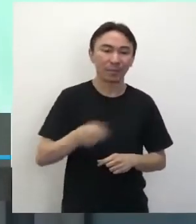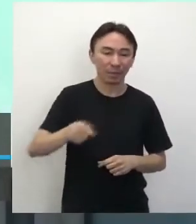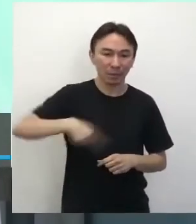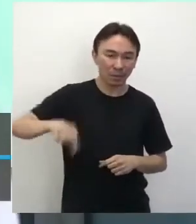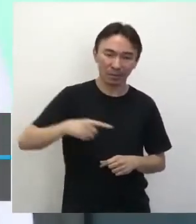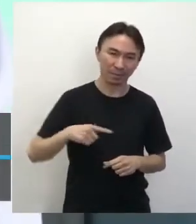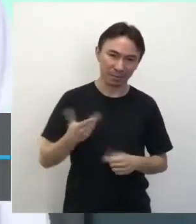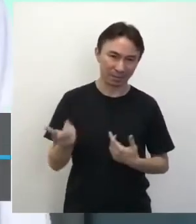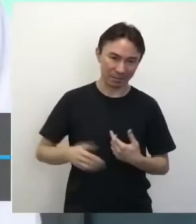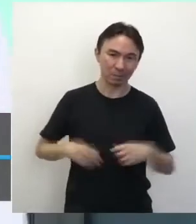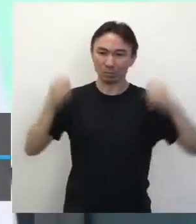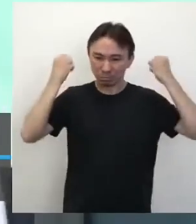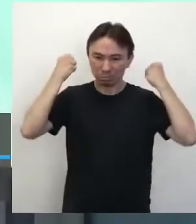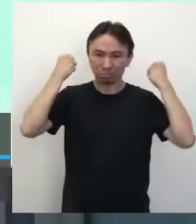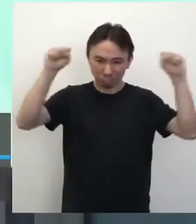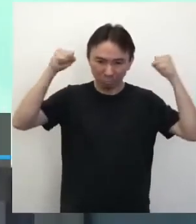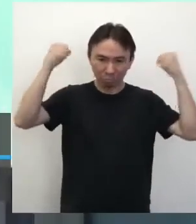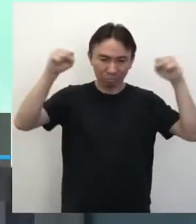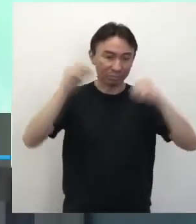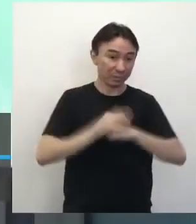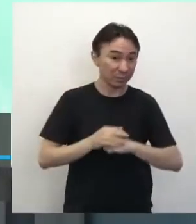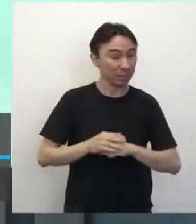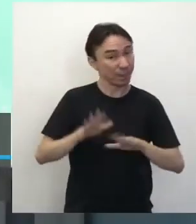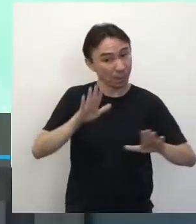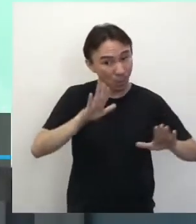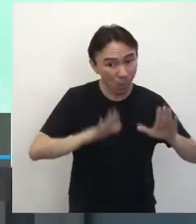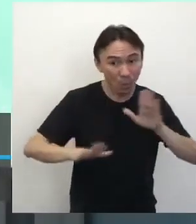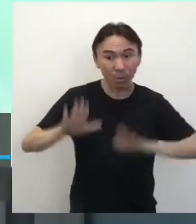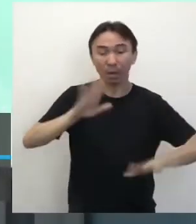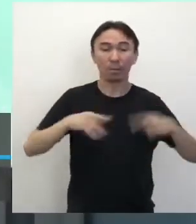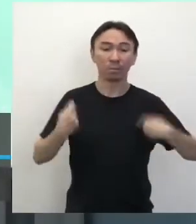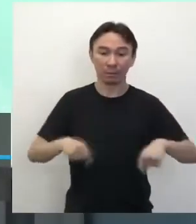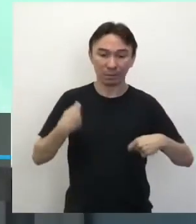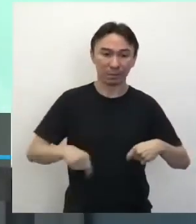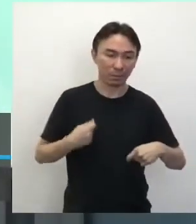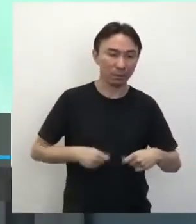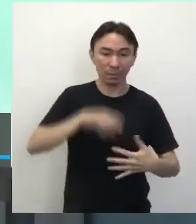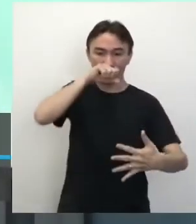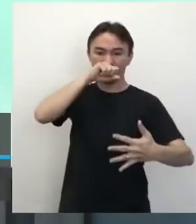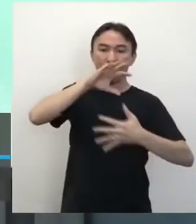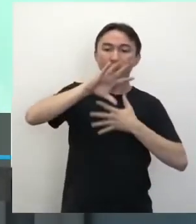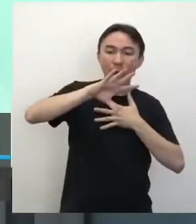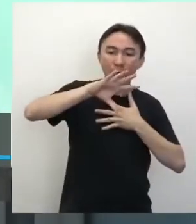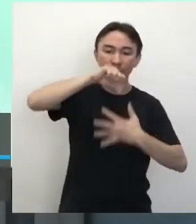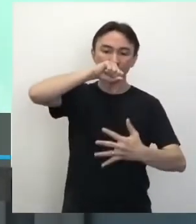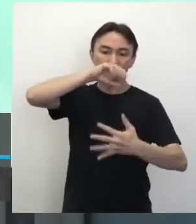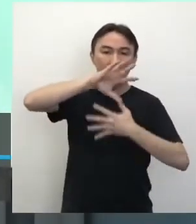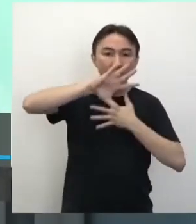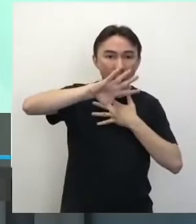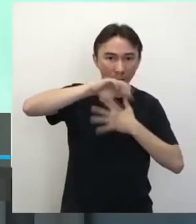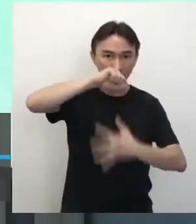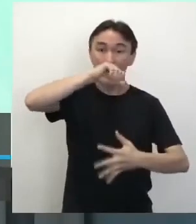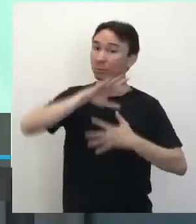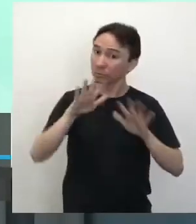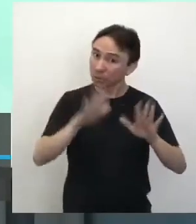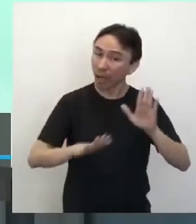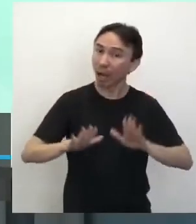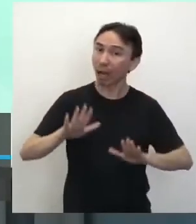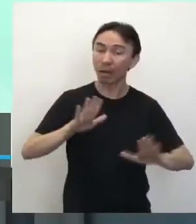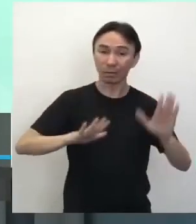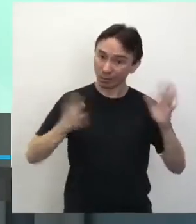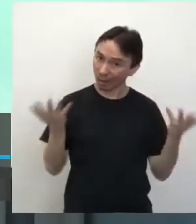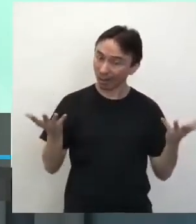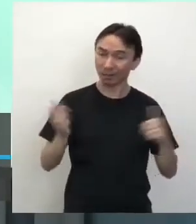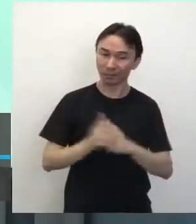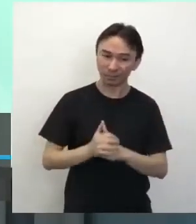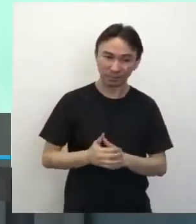físico, para a gente tomar muito cuidado, né, com a respiração, não é isso? Tá bom? Então, assim,